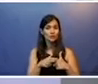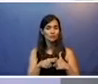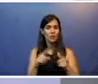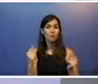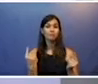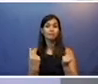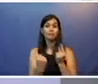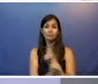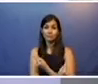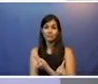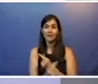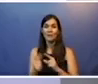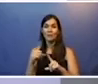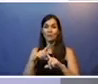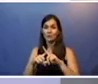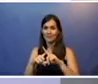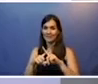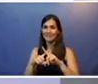cá fazendo vezes.